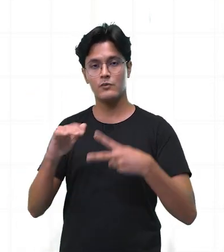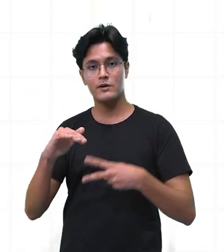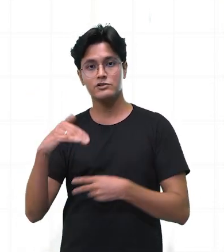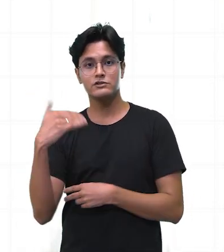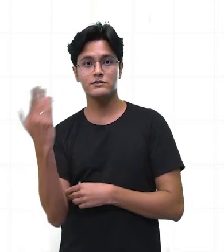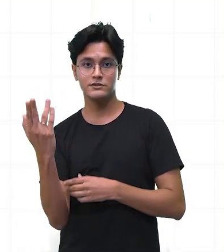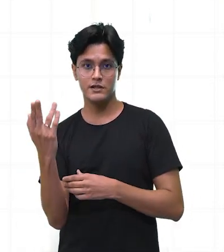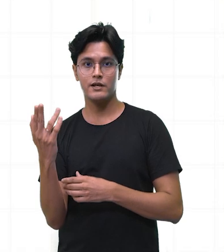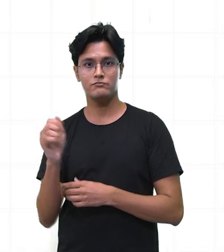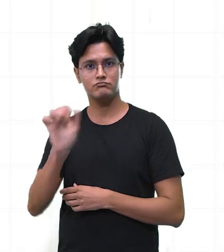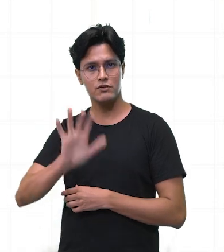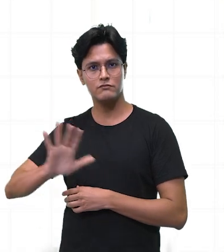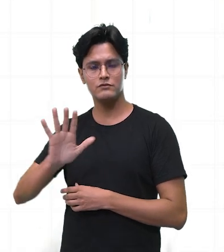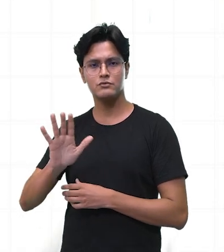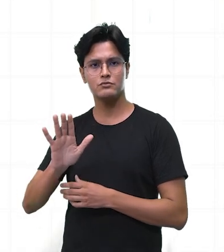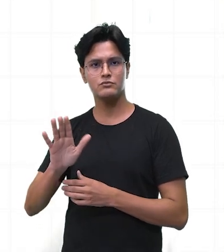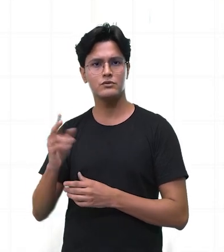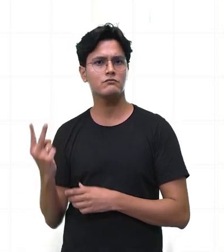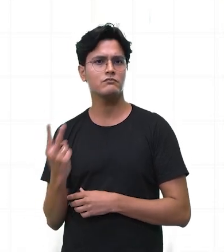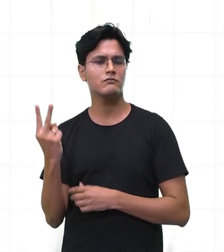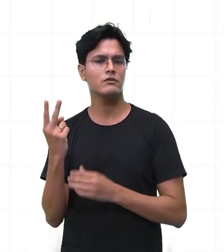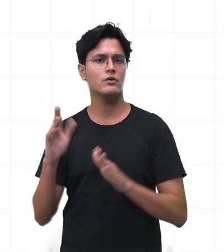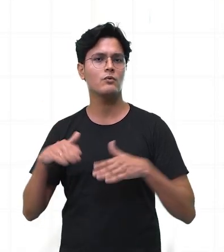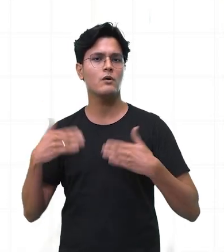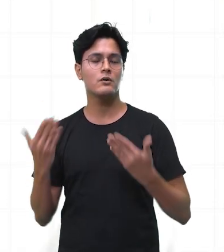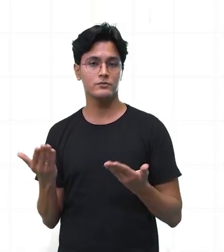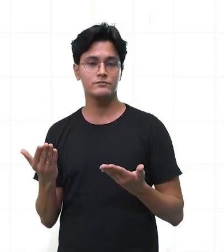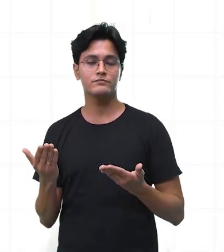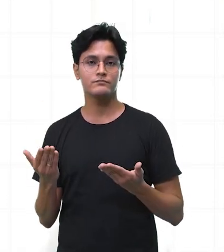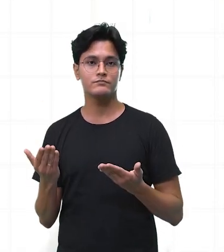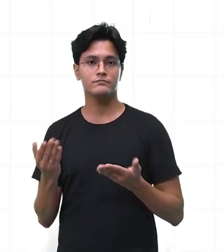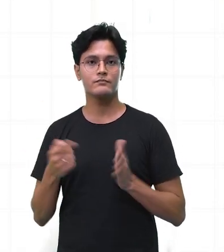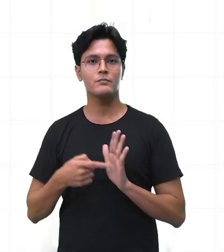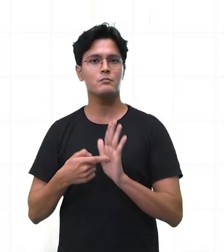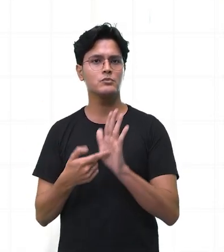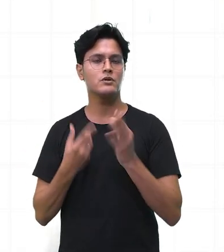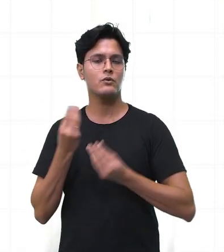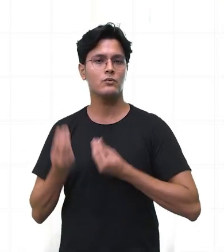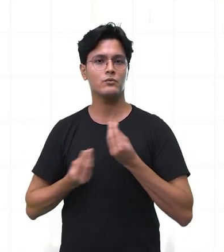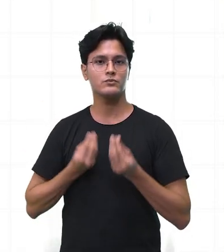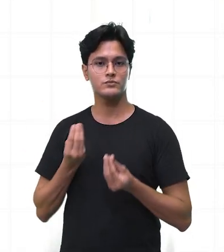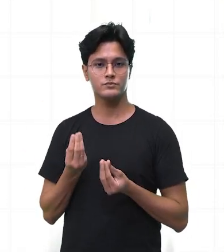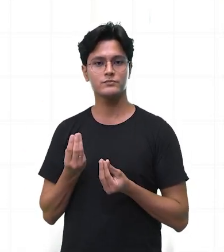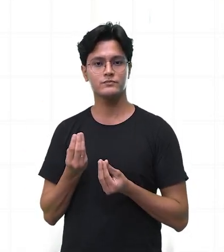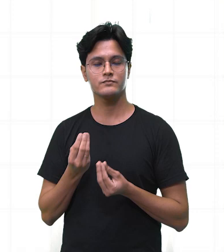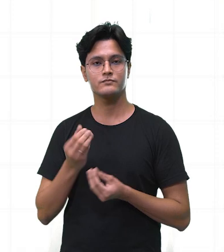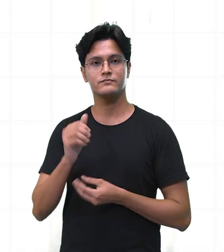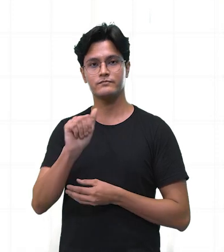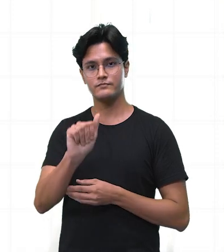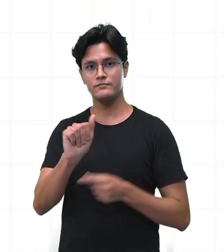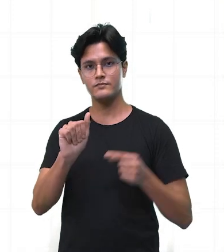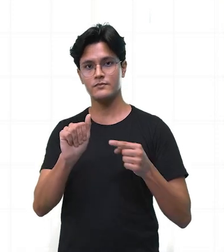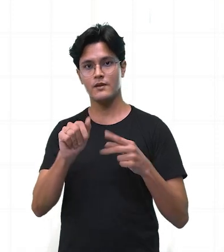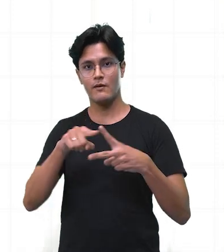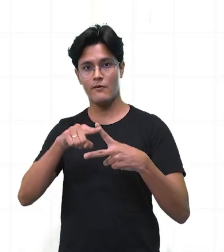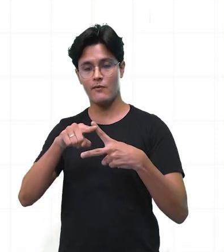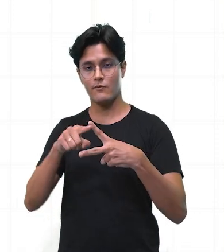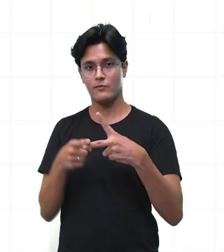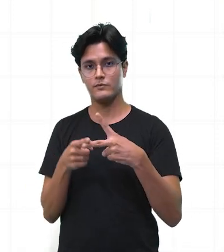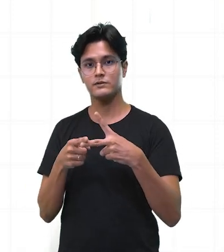nossa figura é qual ângulo? Como a gente vai indicar? Nós vamos indicar esse ângulo como sendo o ângulo